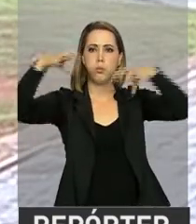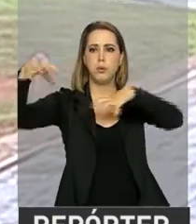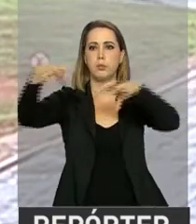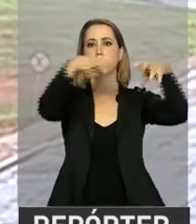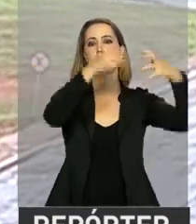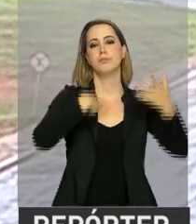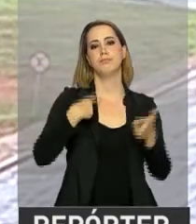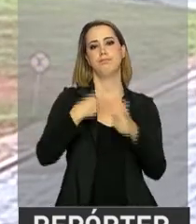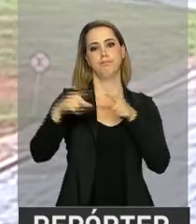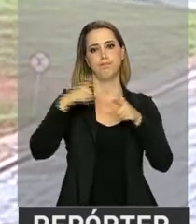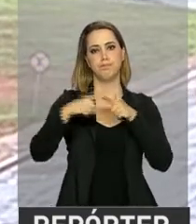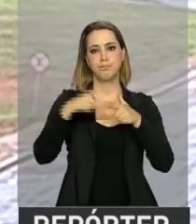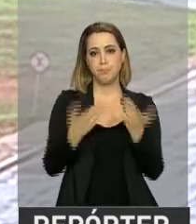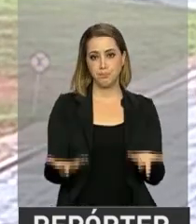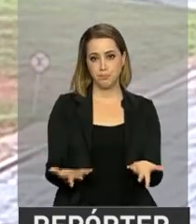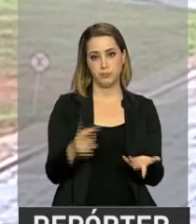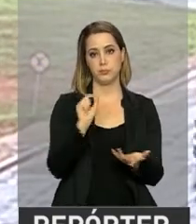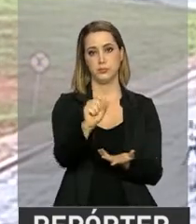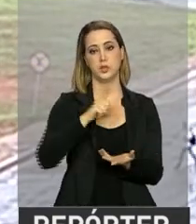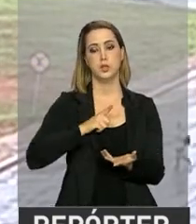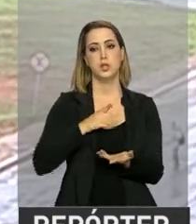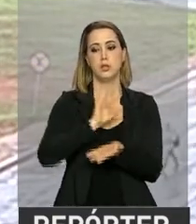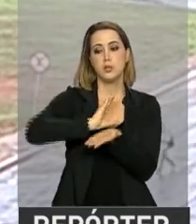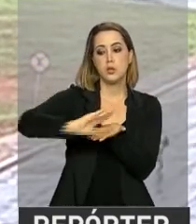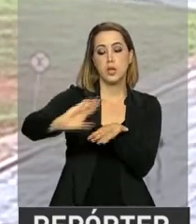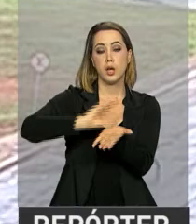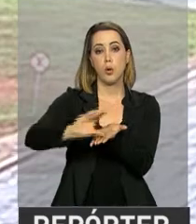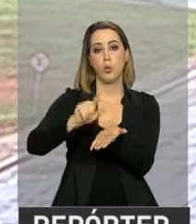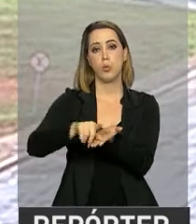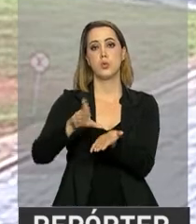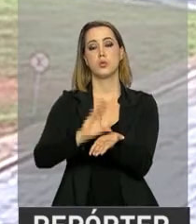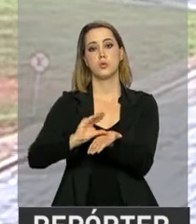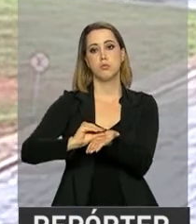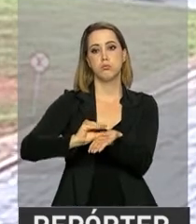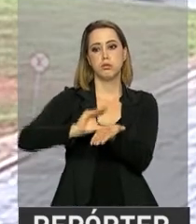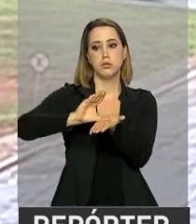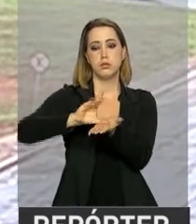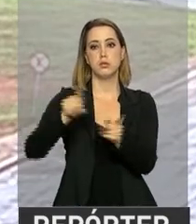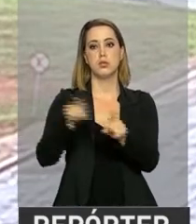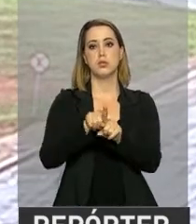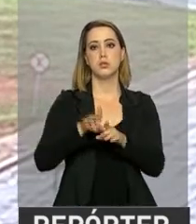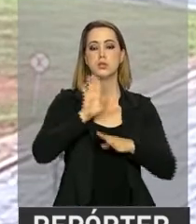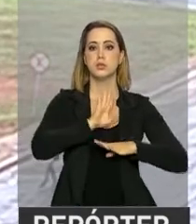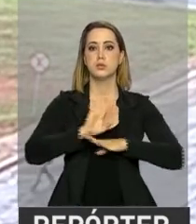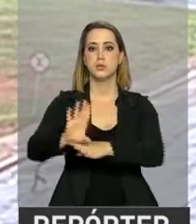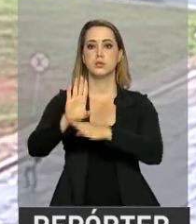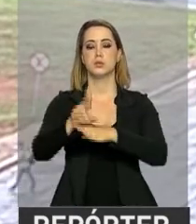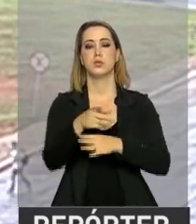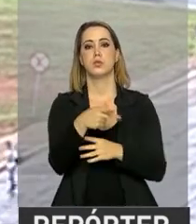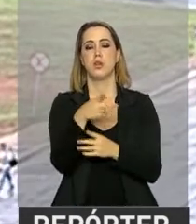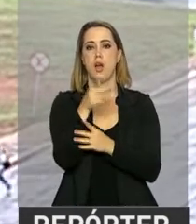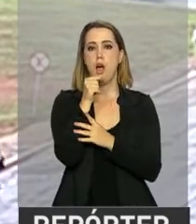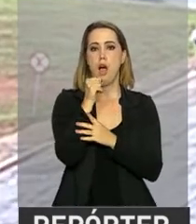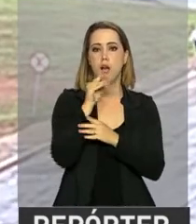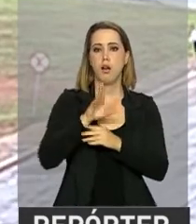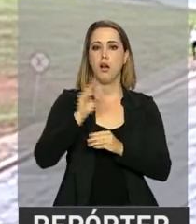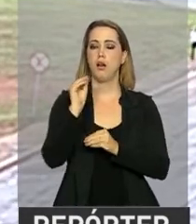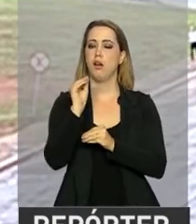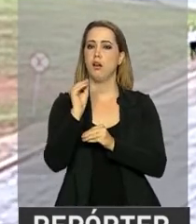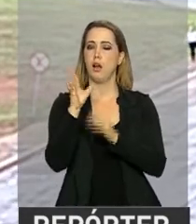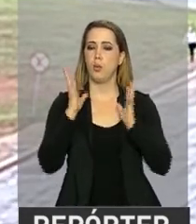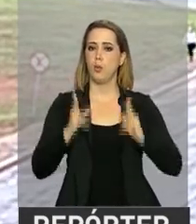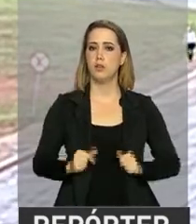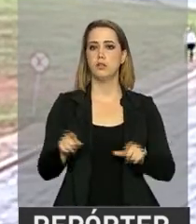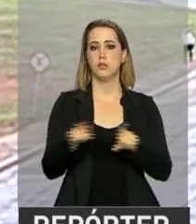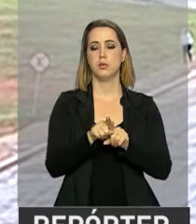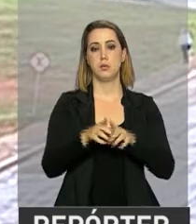nessa situação. Além dos recursos extras, essas prefeituras vão ter acesso a benefícios como o fornecimento de água tratada por meio